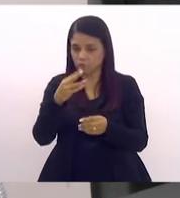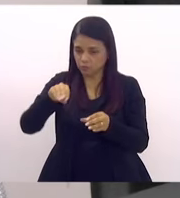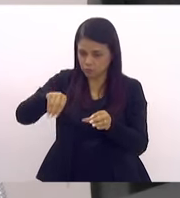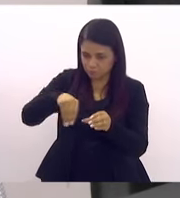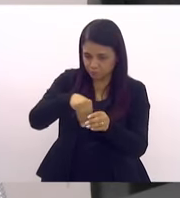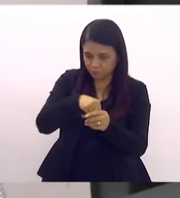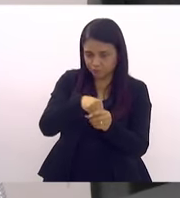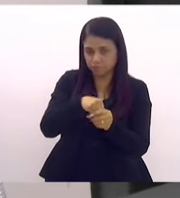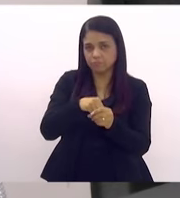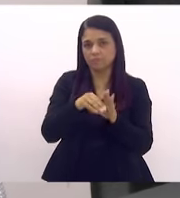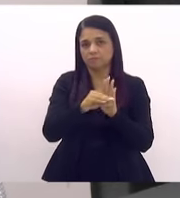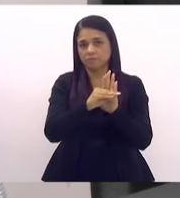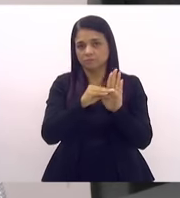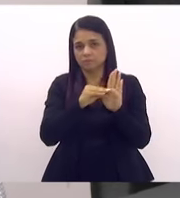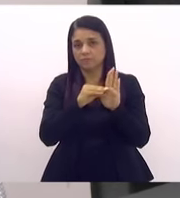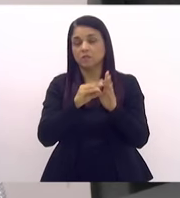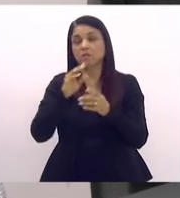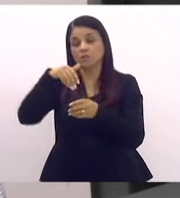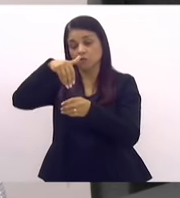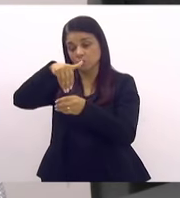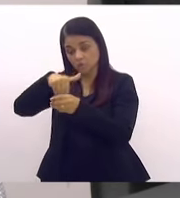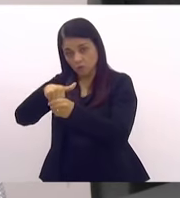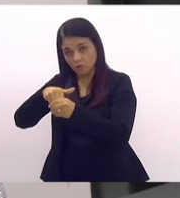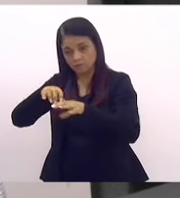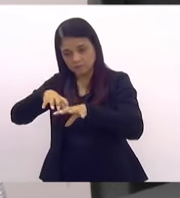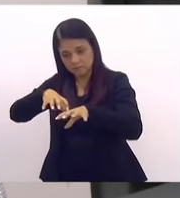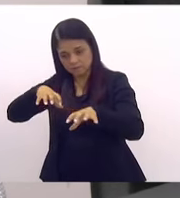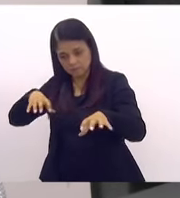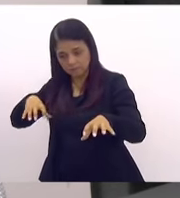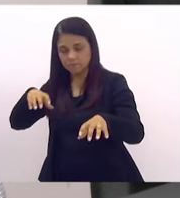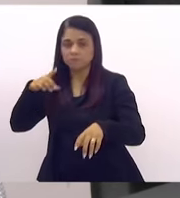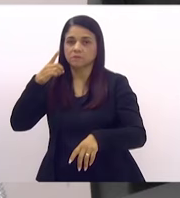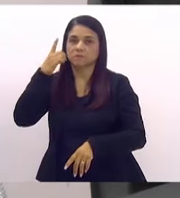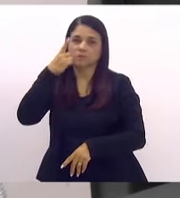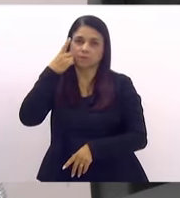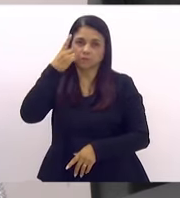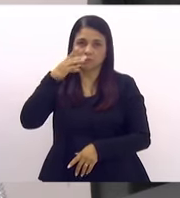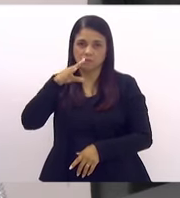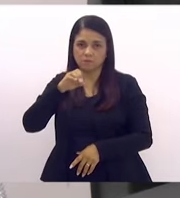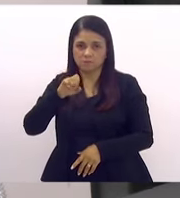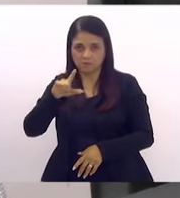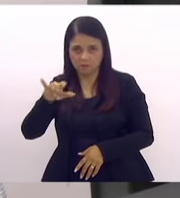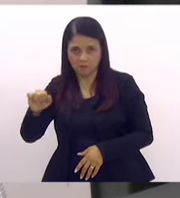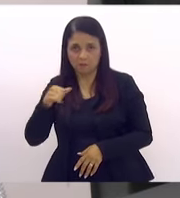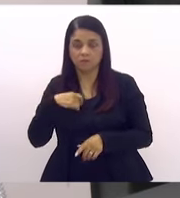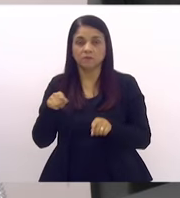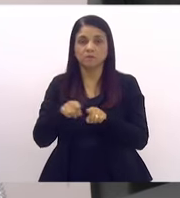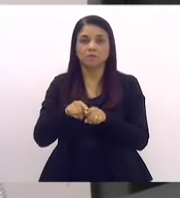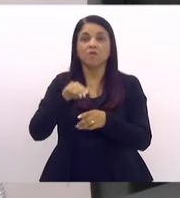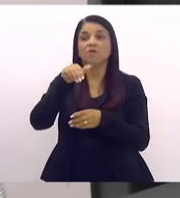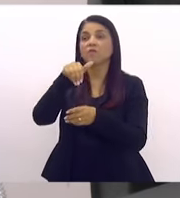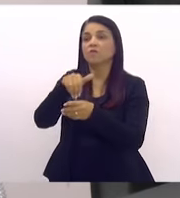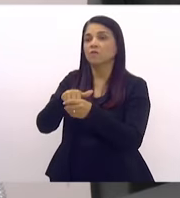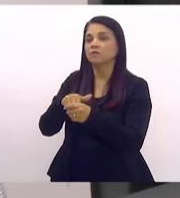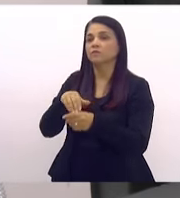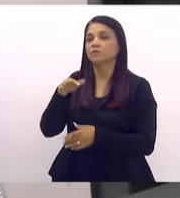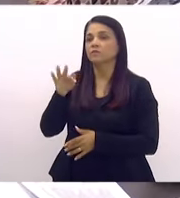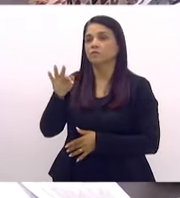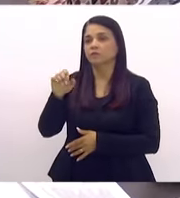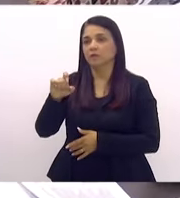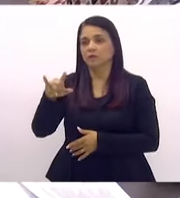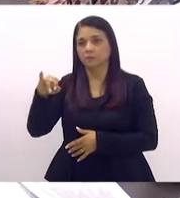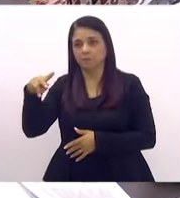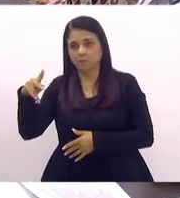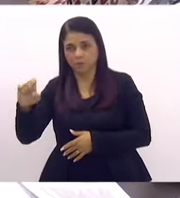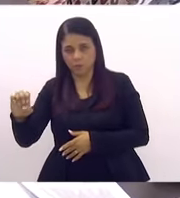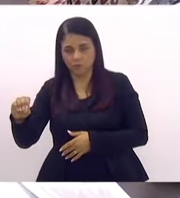dois pontos, e o voto em separado da deputada Célia, como vota o deputado Filipinho Raves. Vou